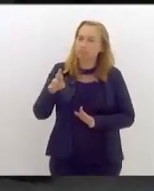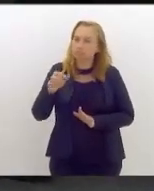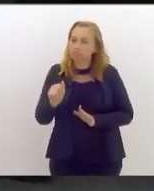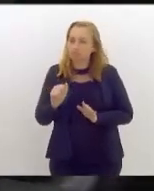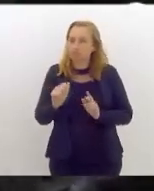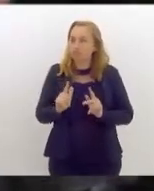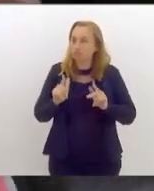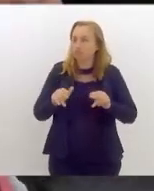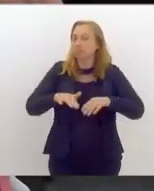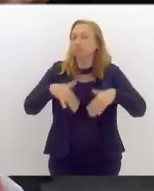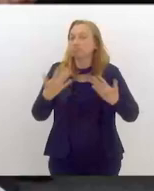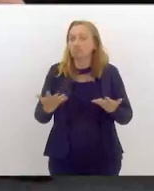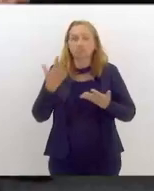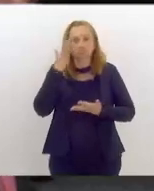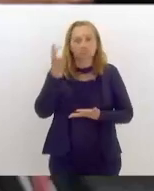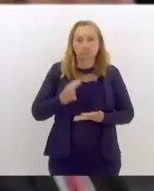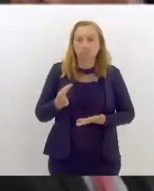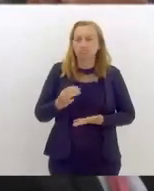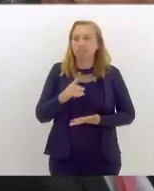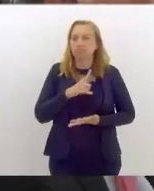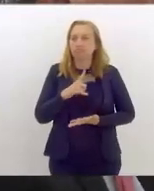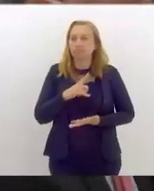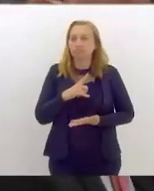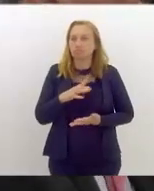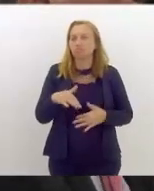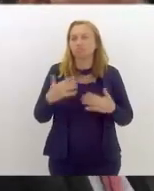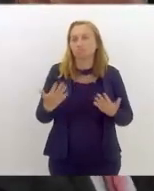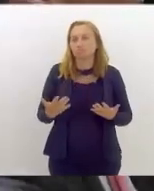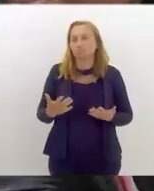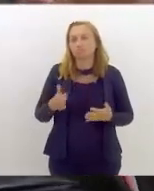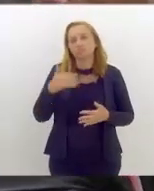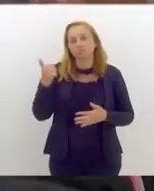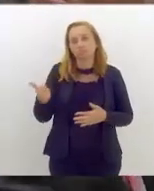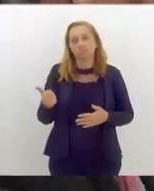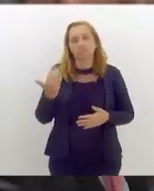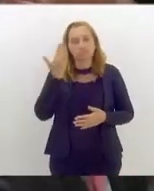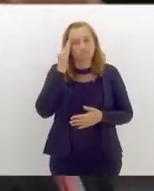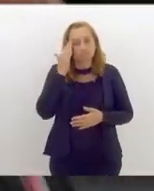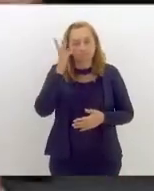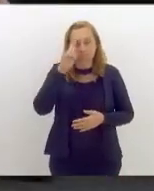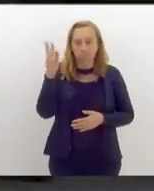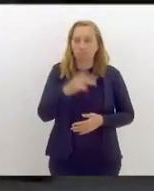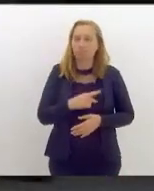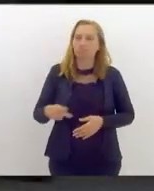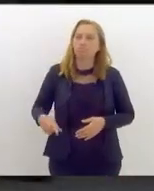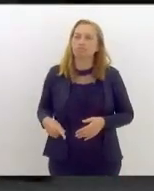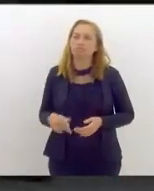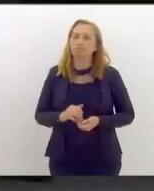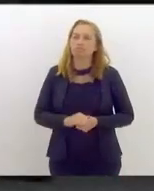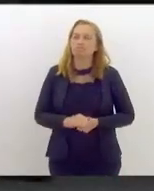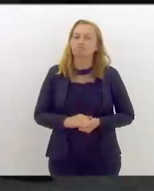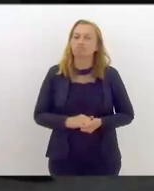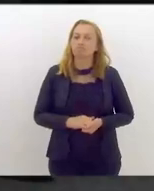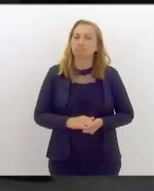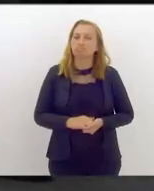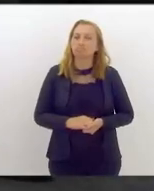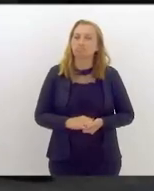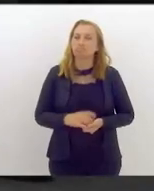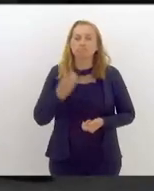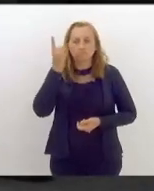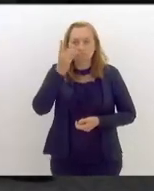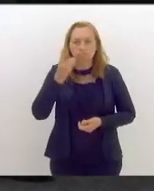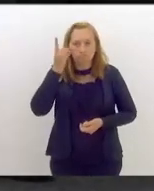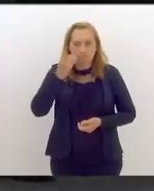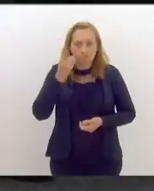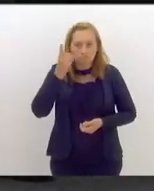então a gente não sabia que tinha isso E aí salve melhor juízo Presidente é uma questão é uma questão como um deputado